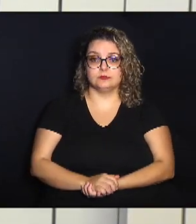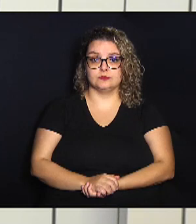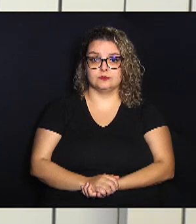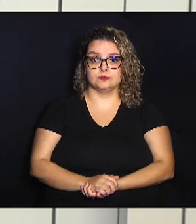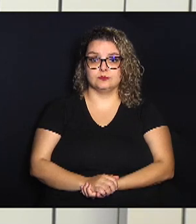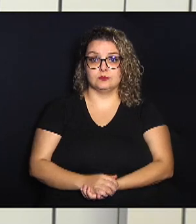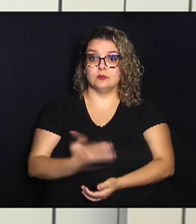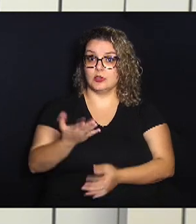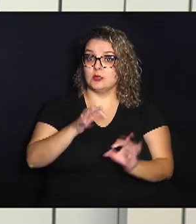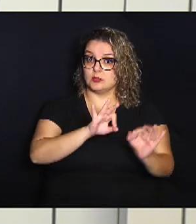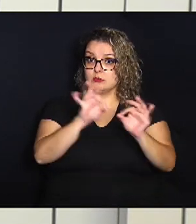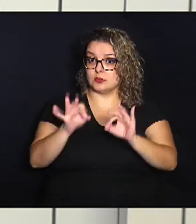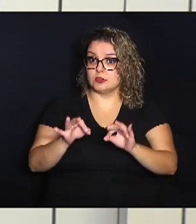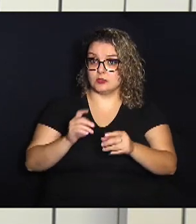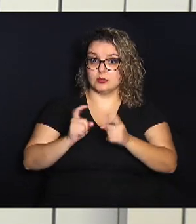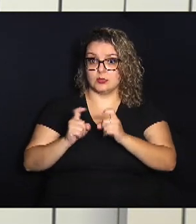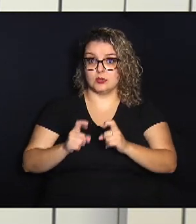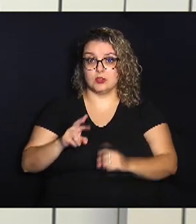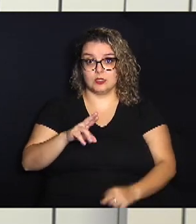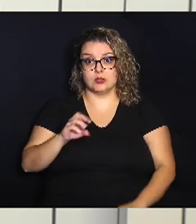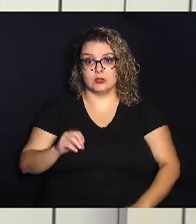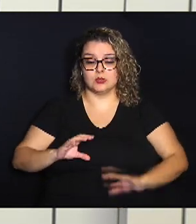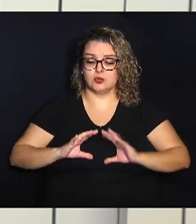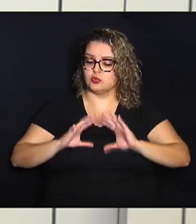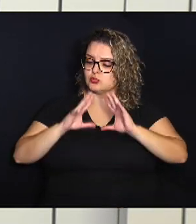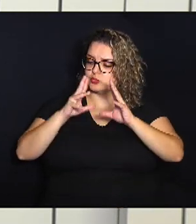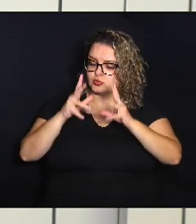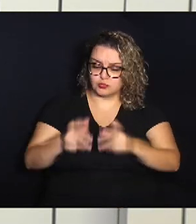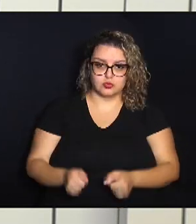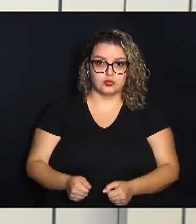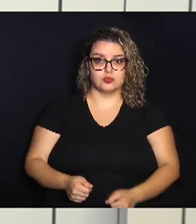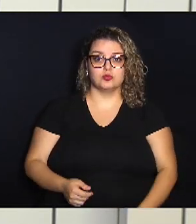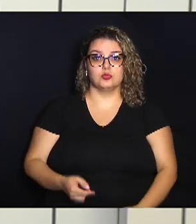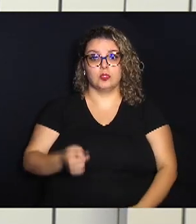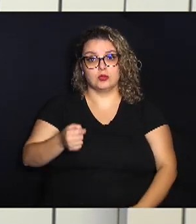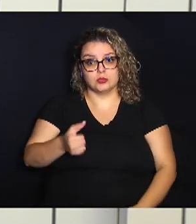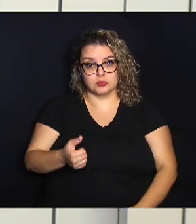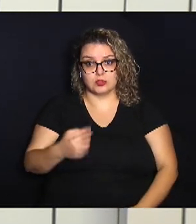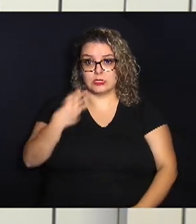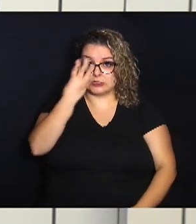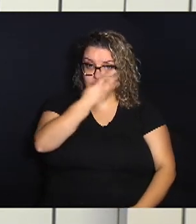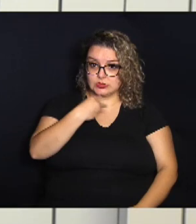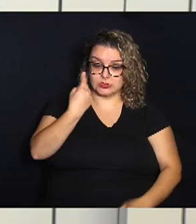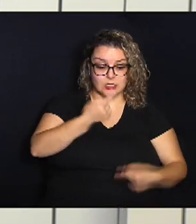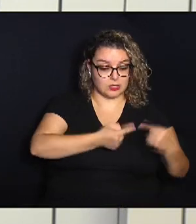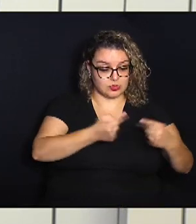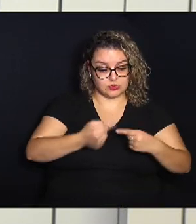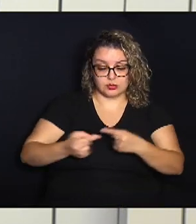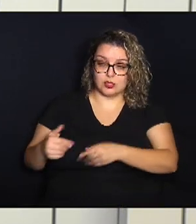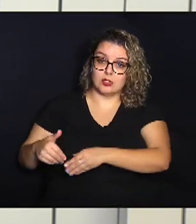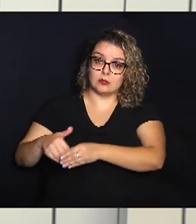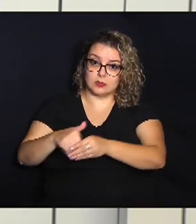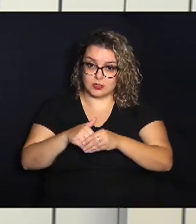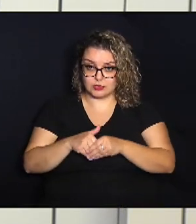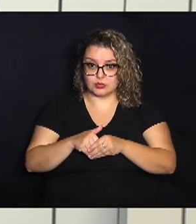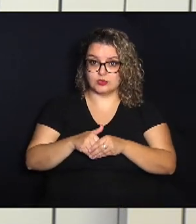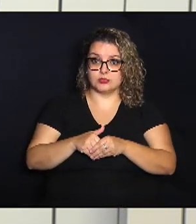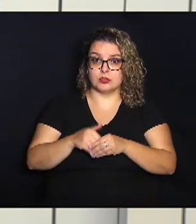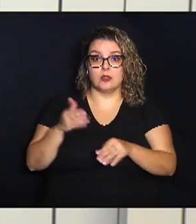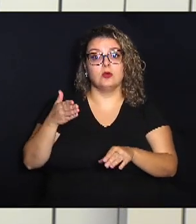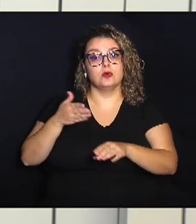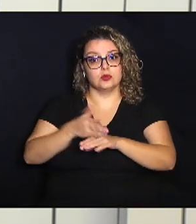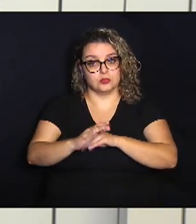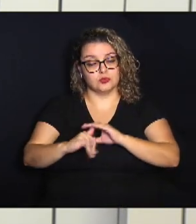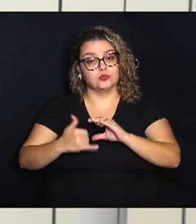Para você conferir a reunião ordinária na íntegra, as quase 3 horas de discussões e votações, é só acessar